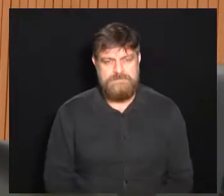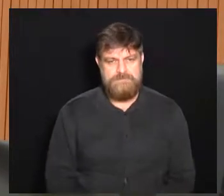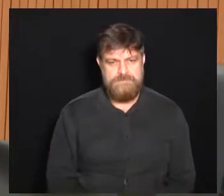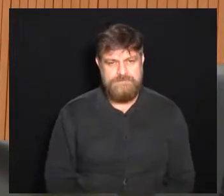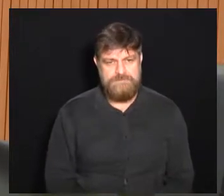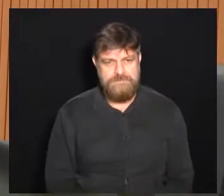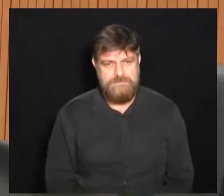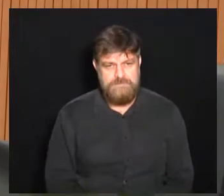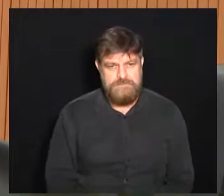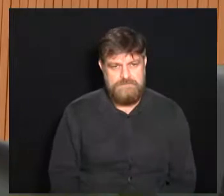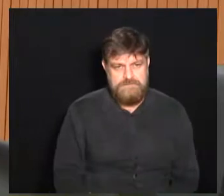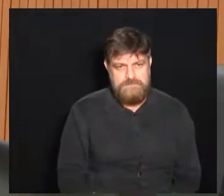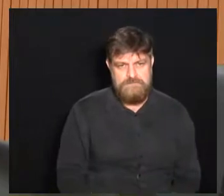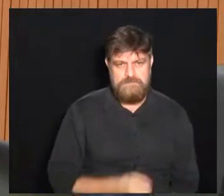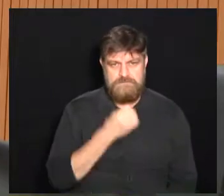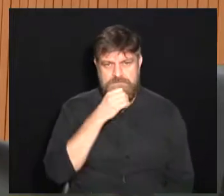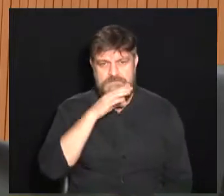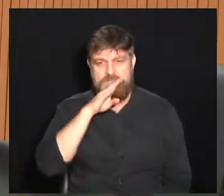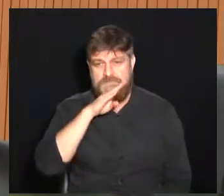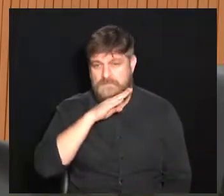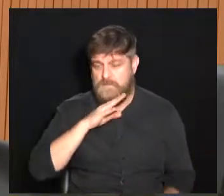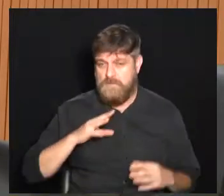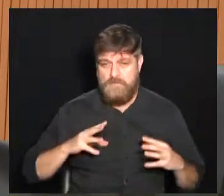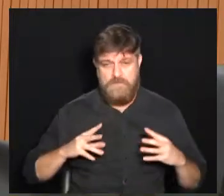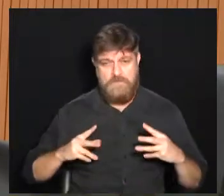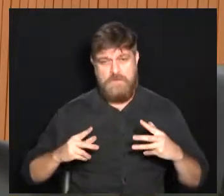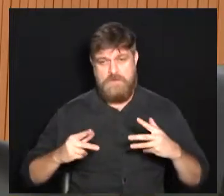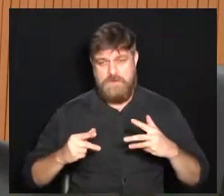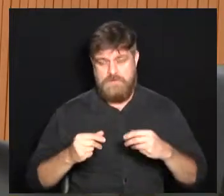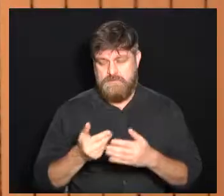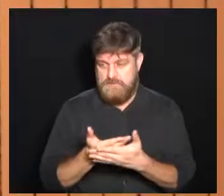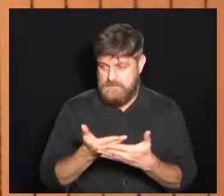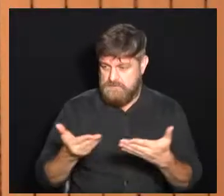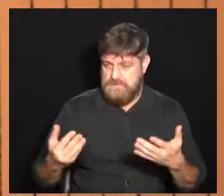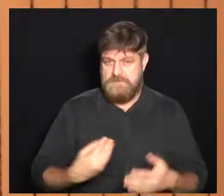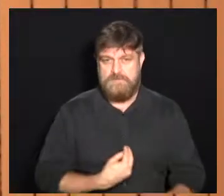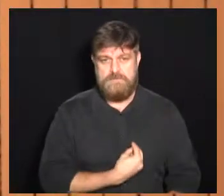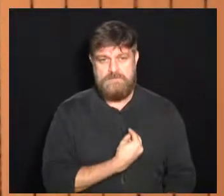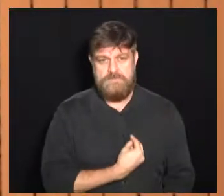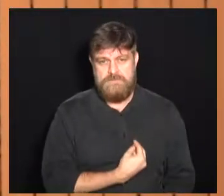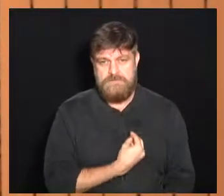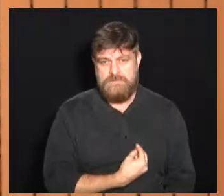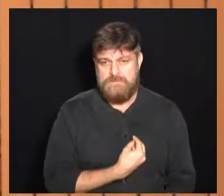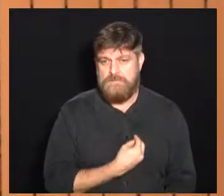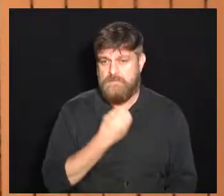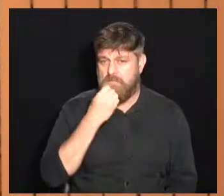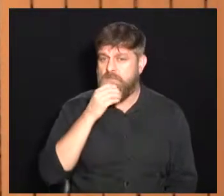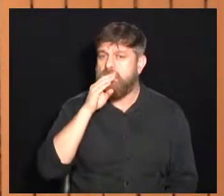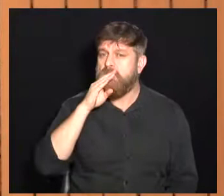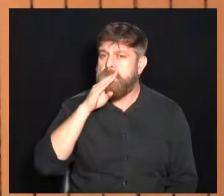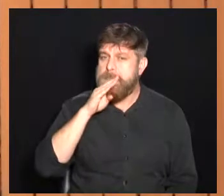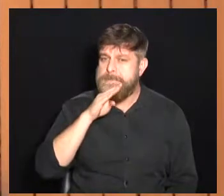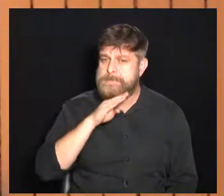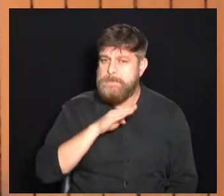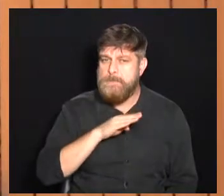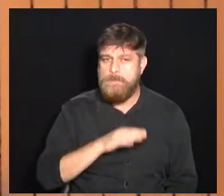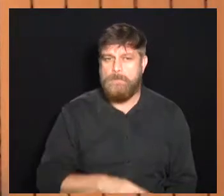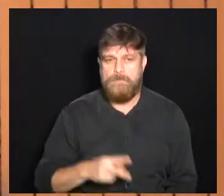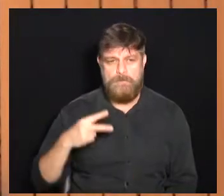Não liguei. Boa tarde a todos e todas que estão aqui presentes. Boa tarde aos